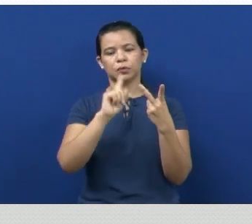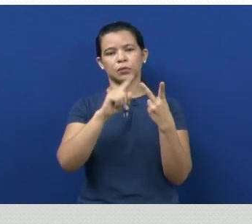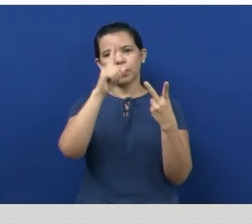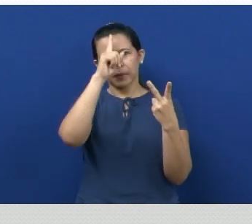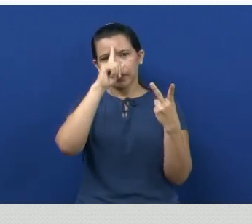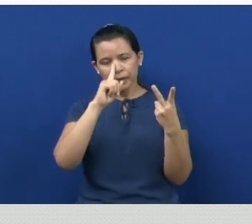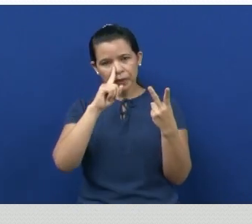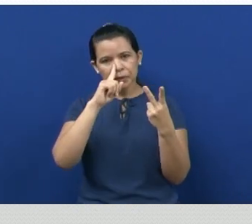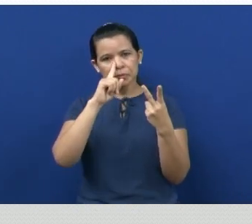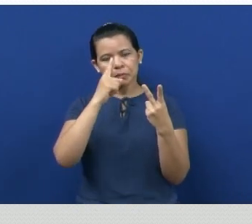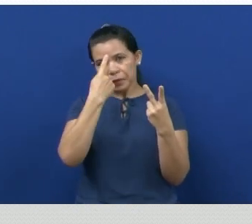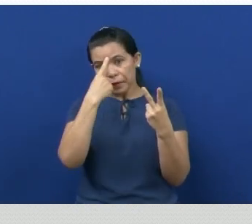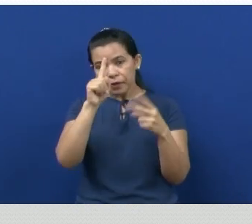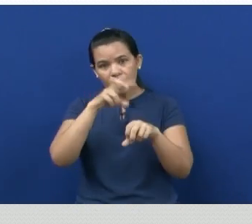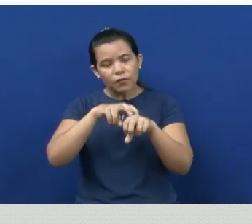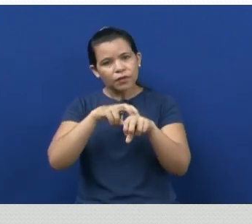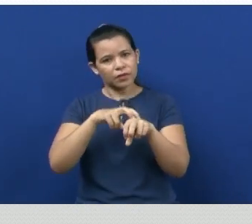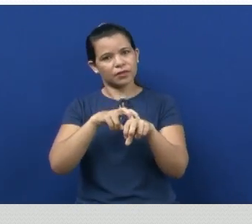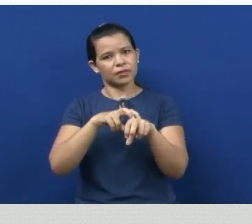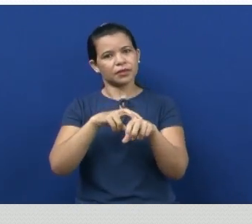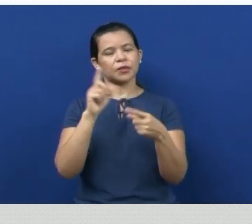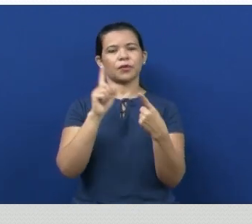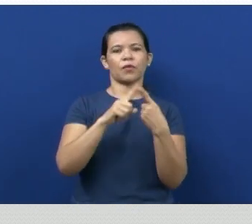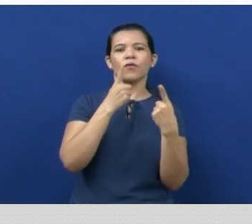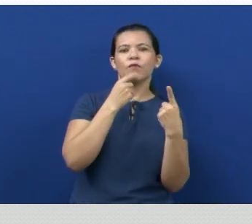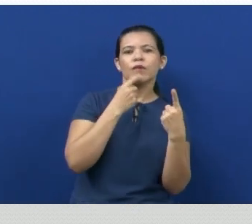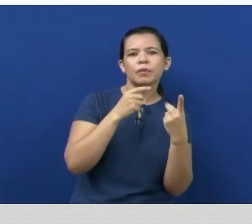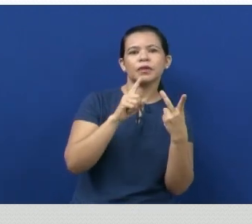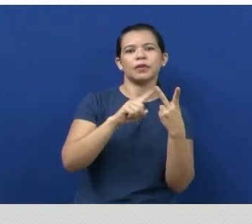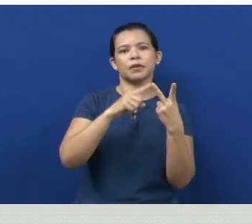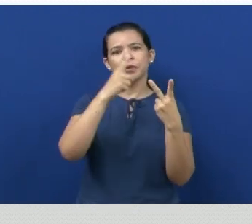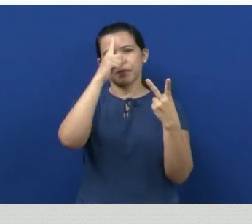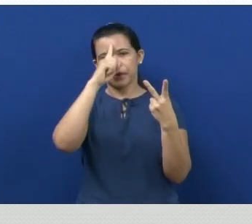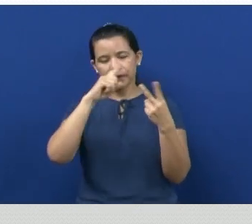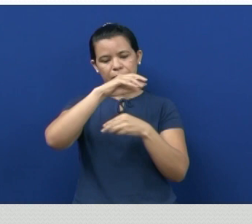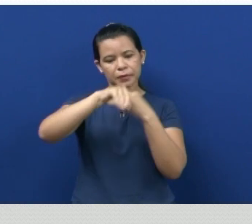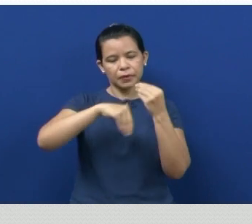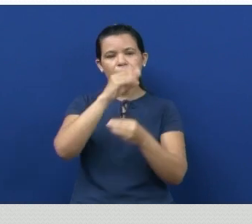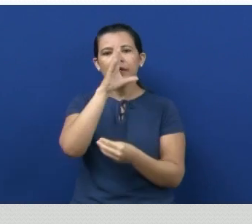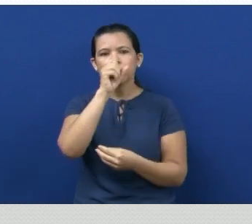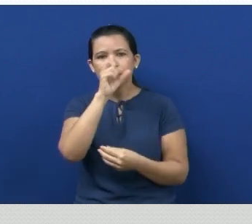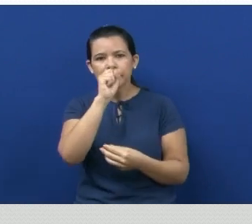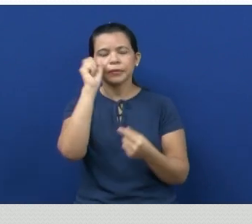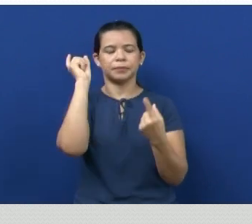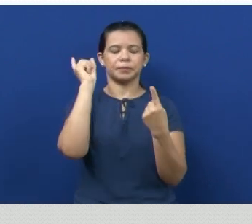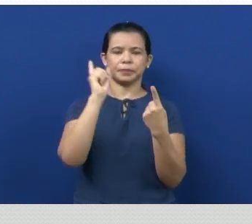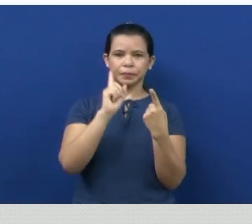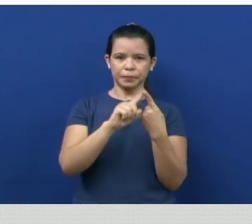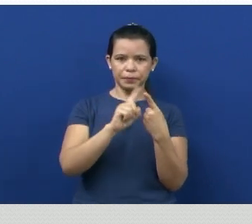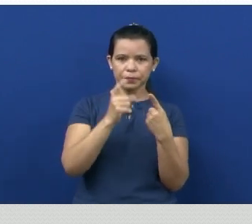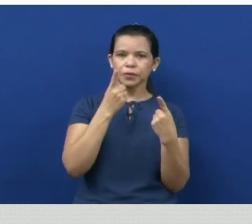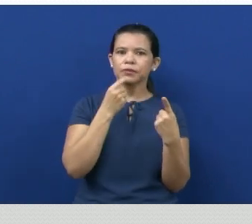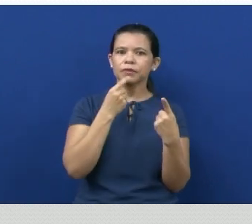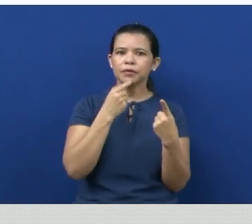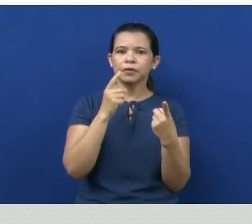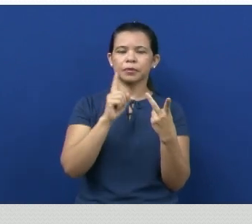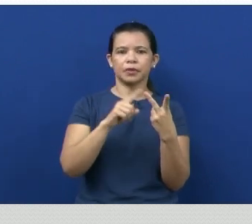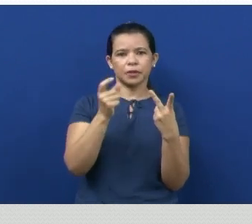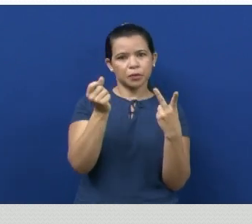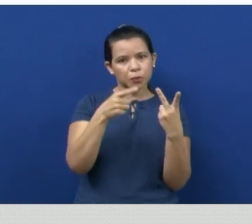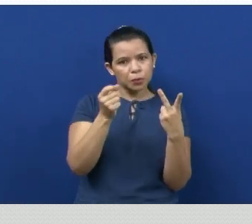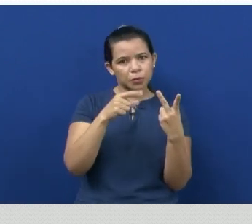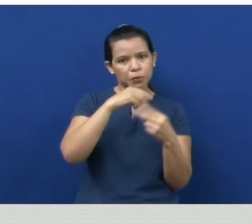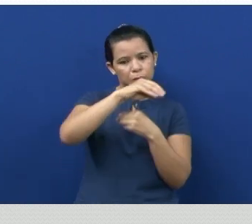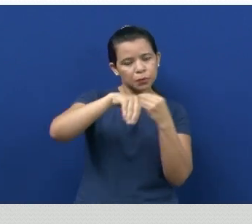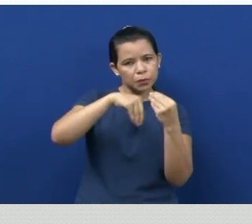verde, podemos misturar o vermelho com o amarelo e criar o laranja e podemos misturar ainda o vermelho com o azul